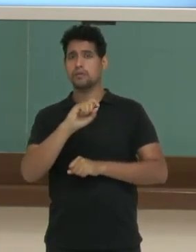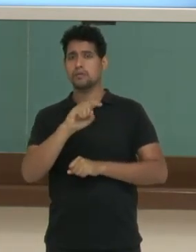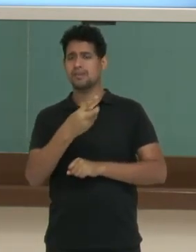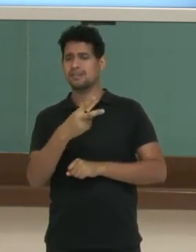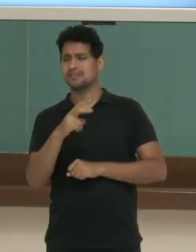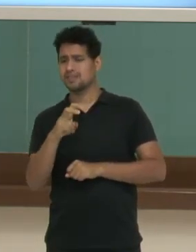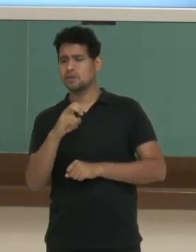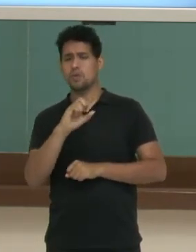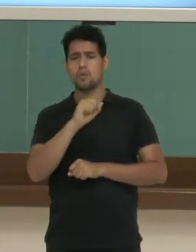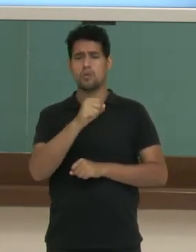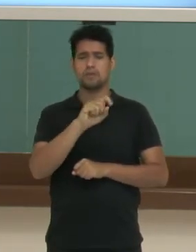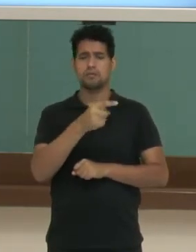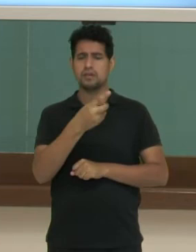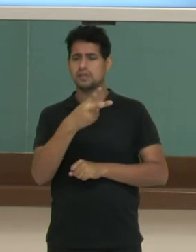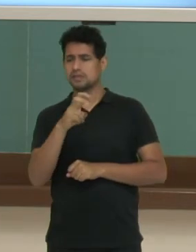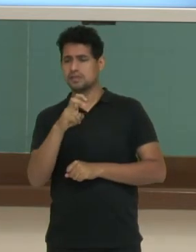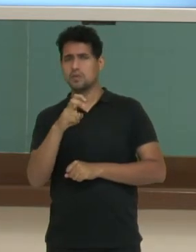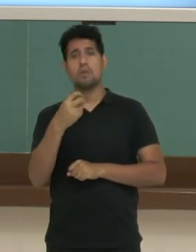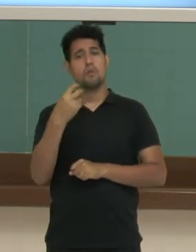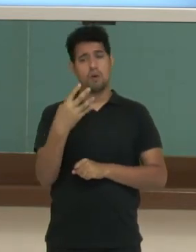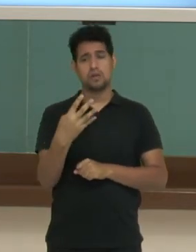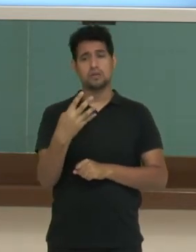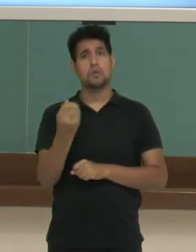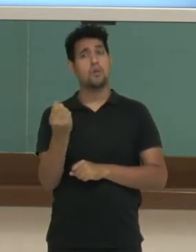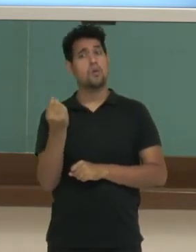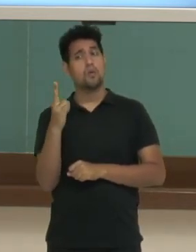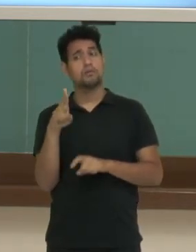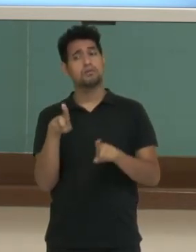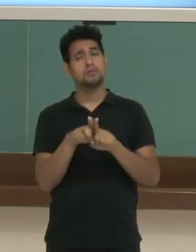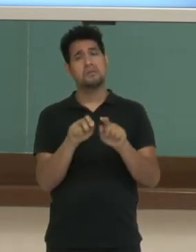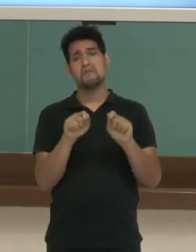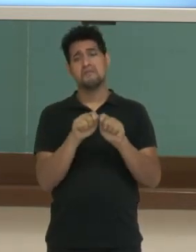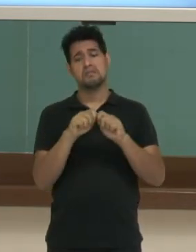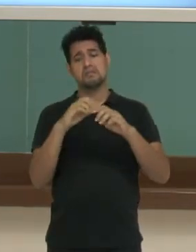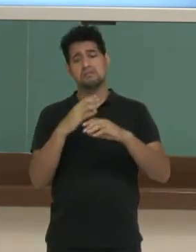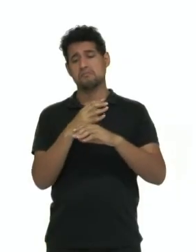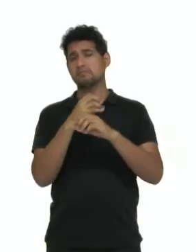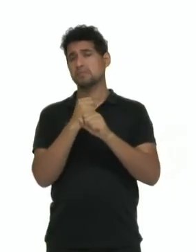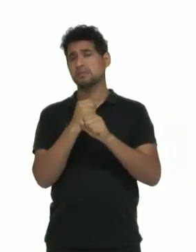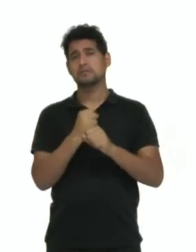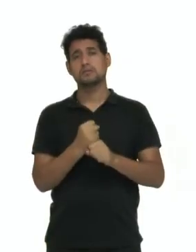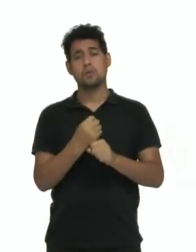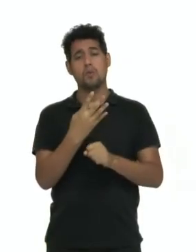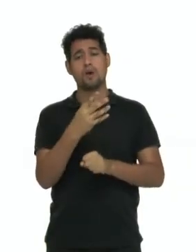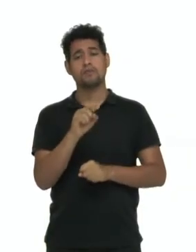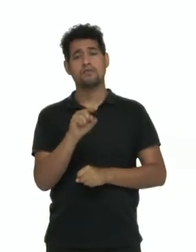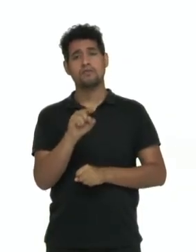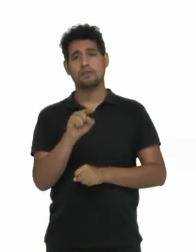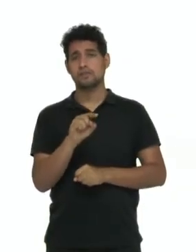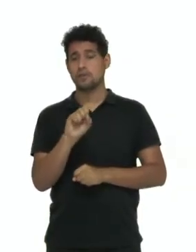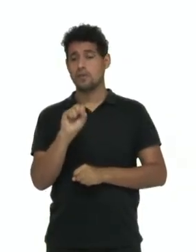8,35 e somando isso, né, 4 vezes, ou fazendo essa multiplicaçãozinha, né, 4 vezes